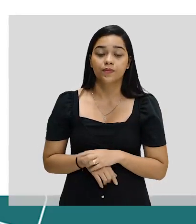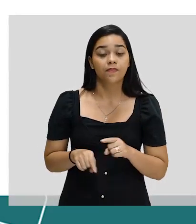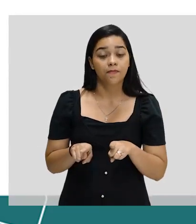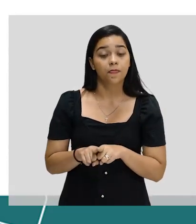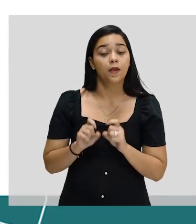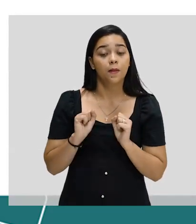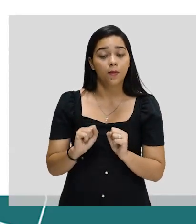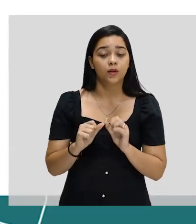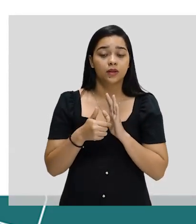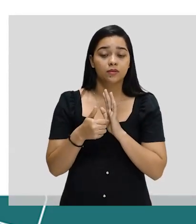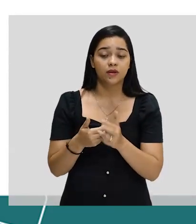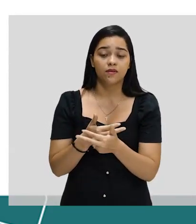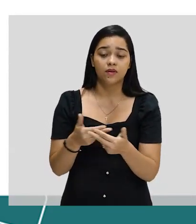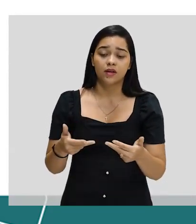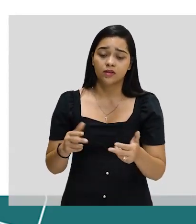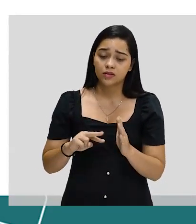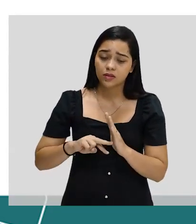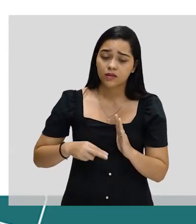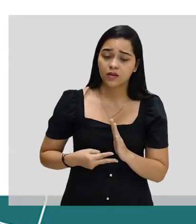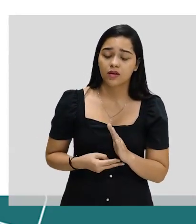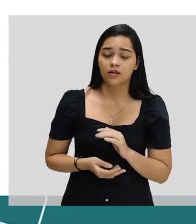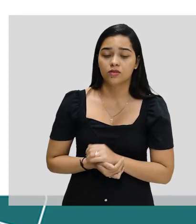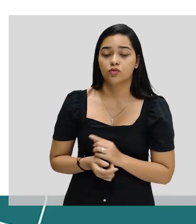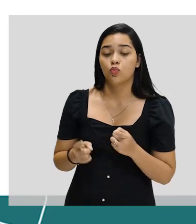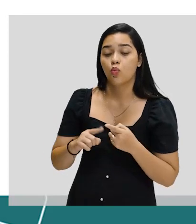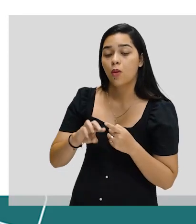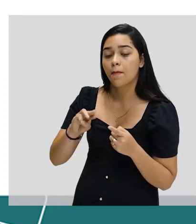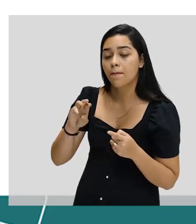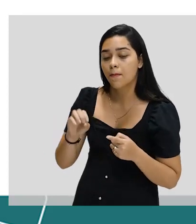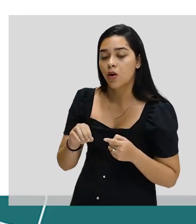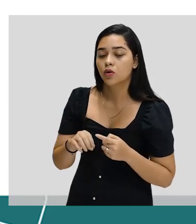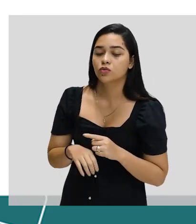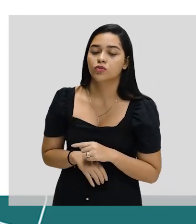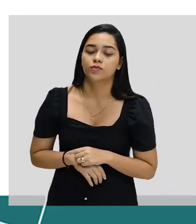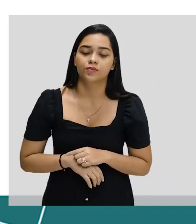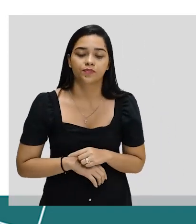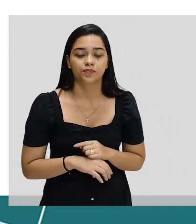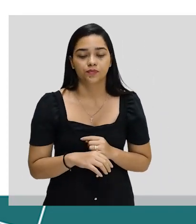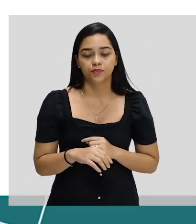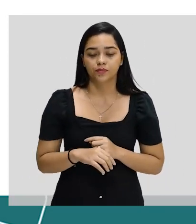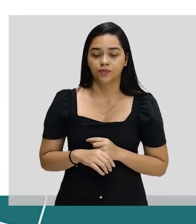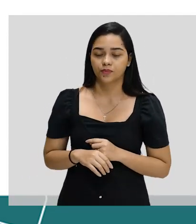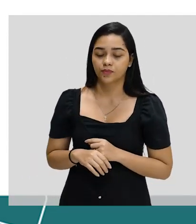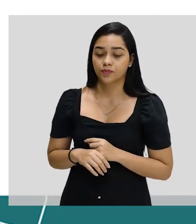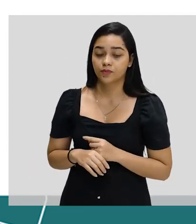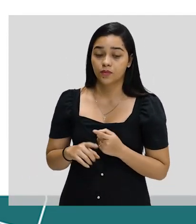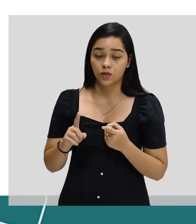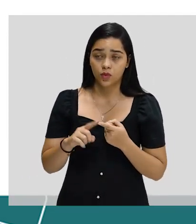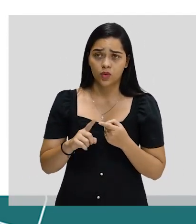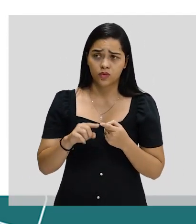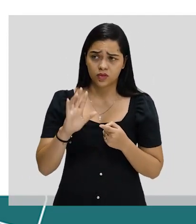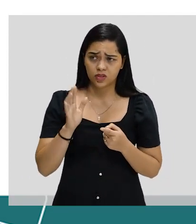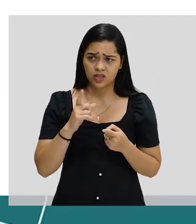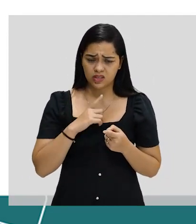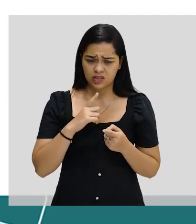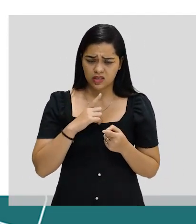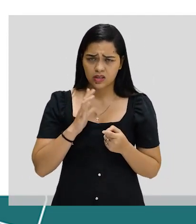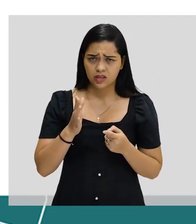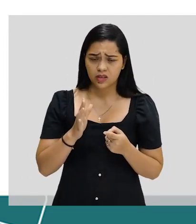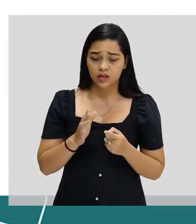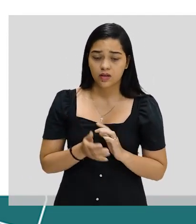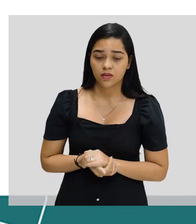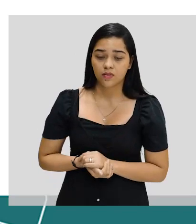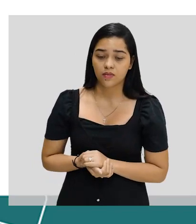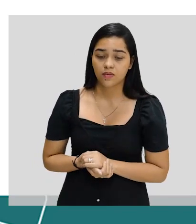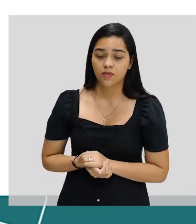Elas podem exprimir vários sentidos. Olha que eu coloquei alguns. Modo, preço, direção, companhia e instrumento. Você já ouviu falar disso? A